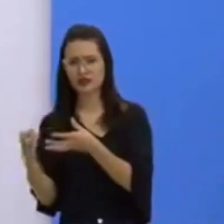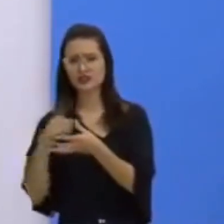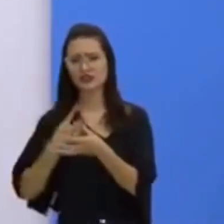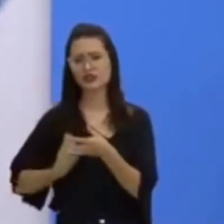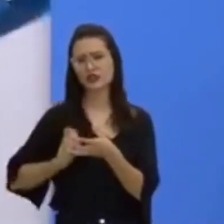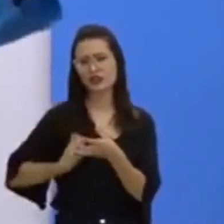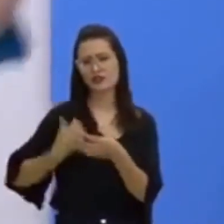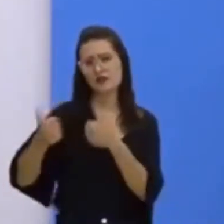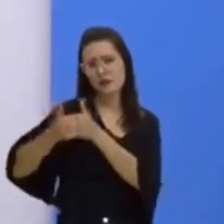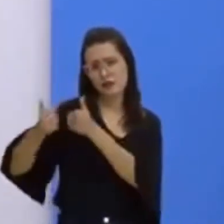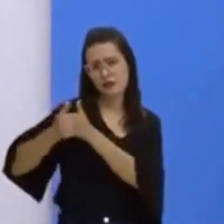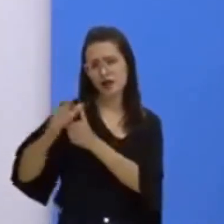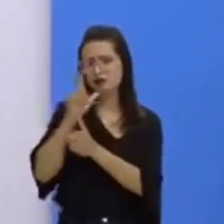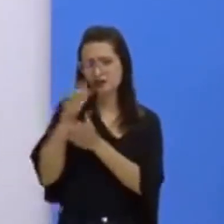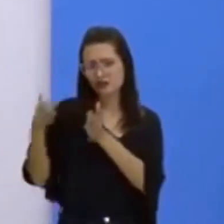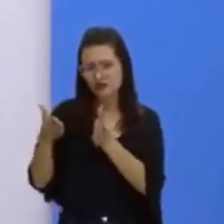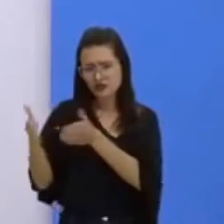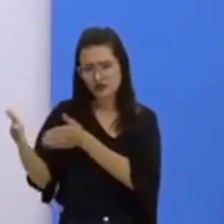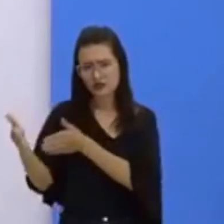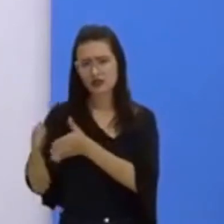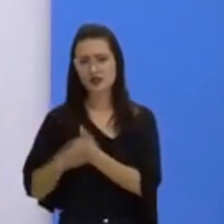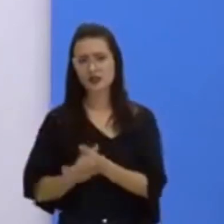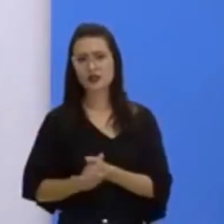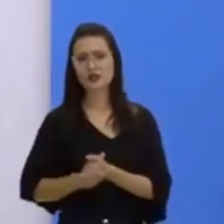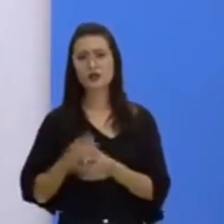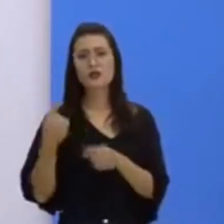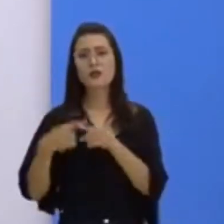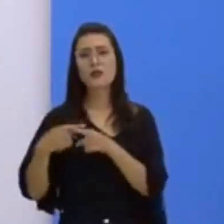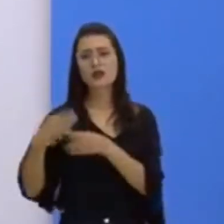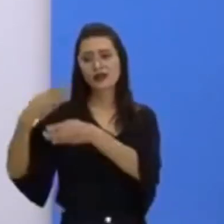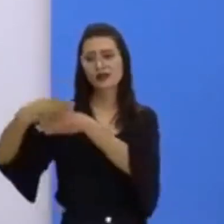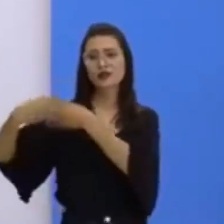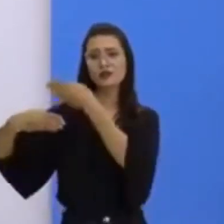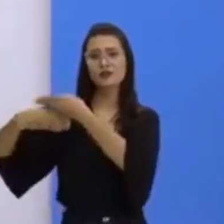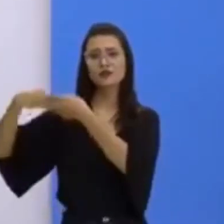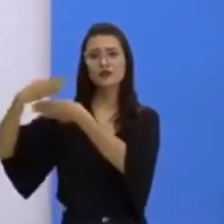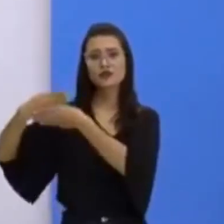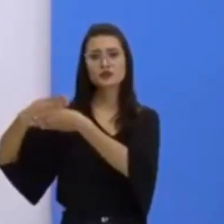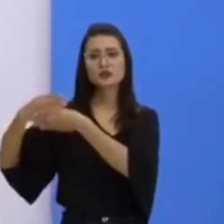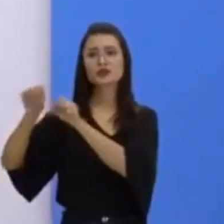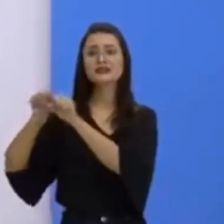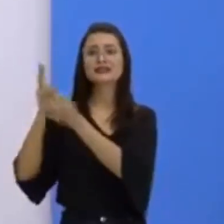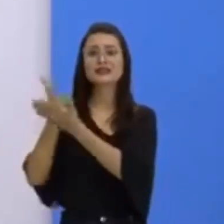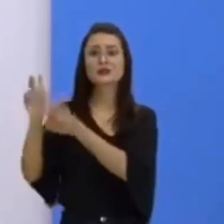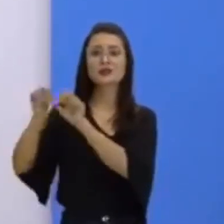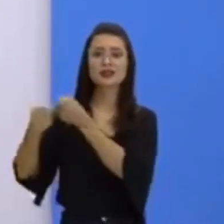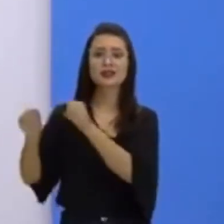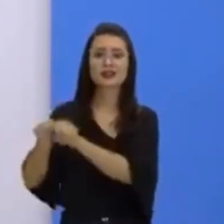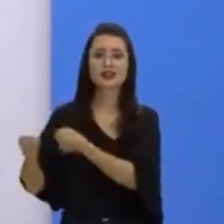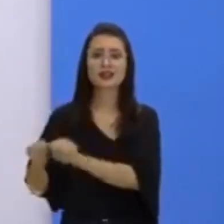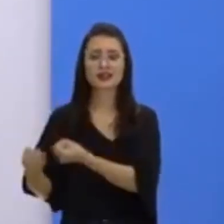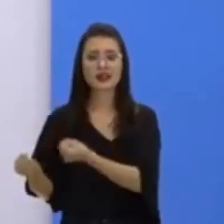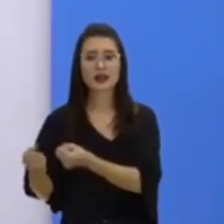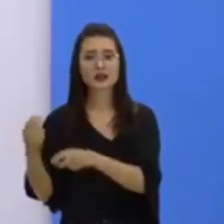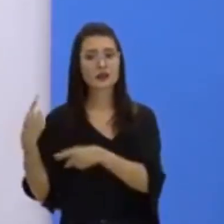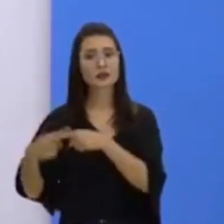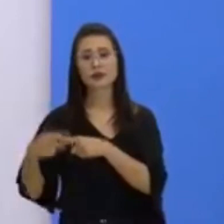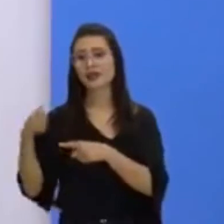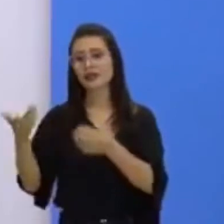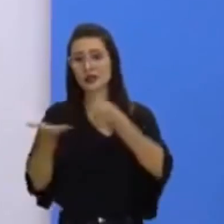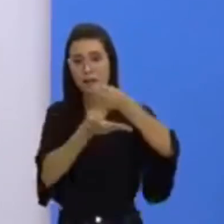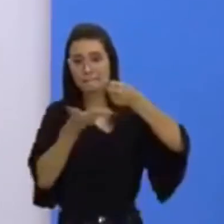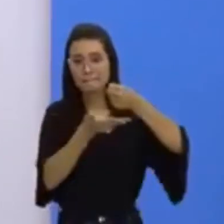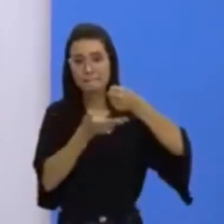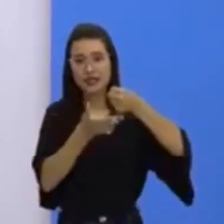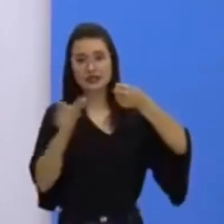braço de rio, não é? Perto de um rio. Por que que os muros de arrimo não dão certo? Porque eles não são largos na